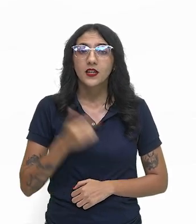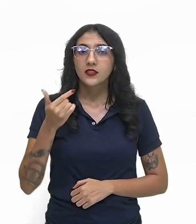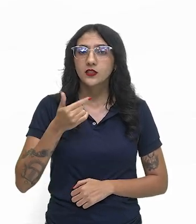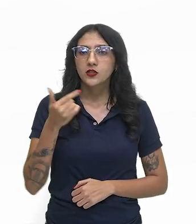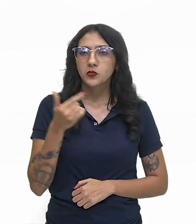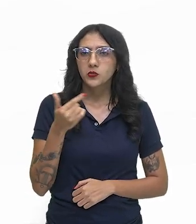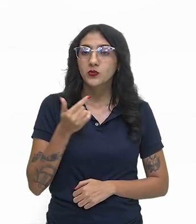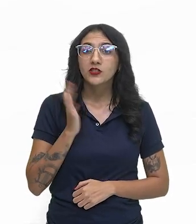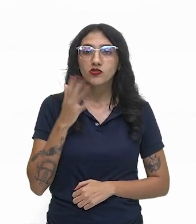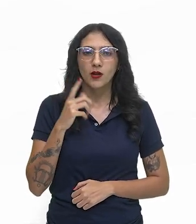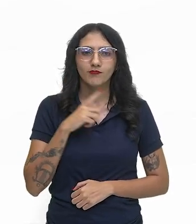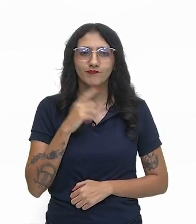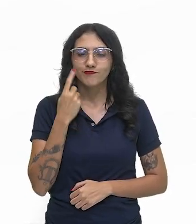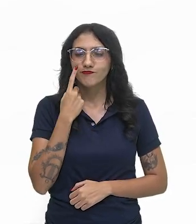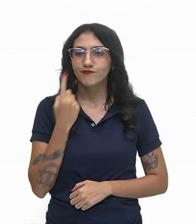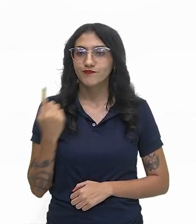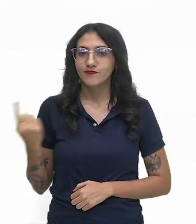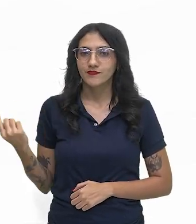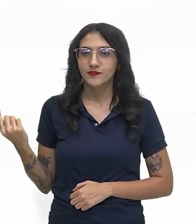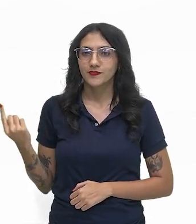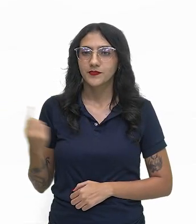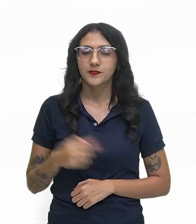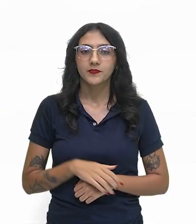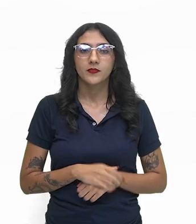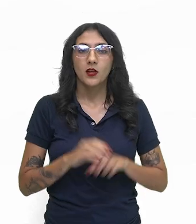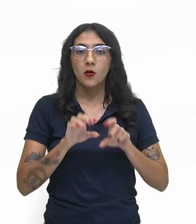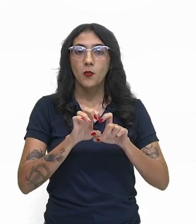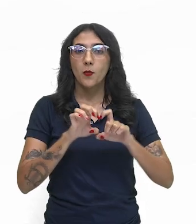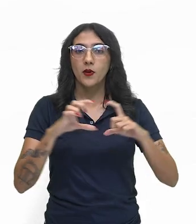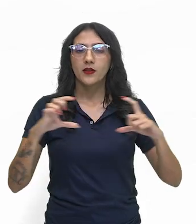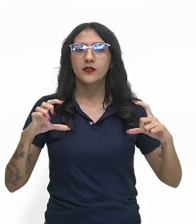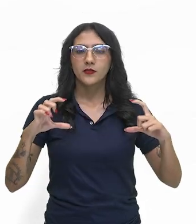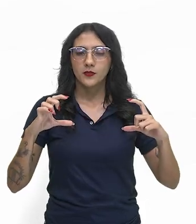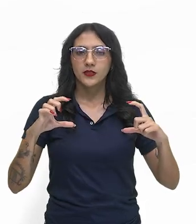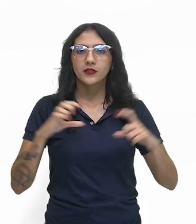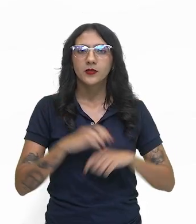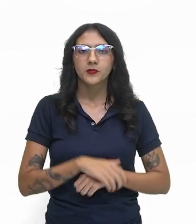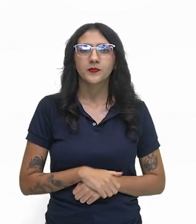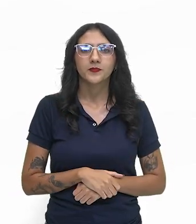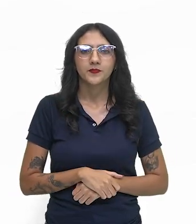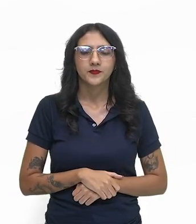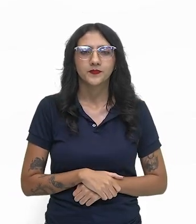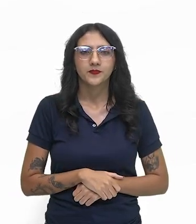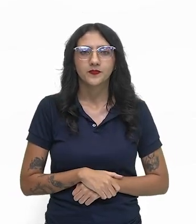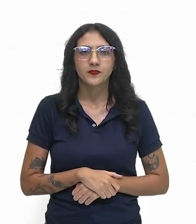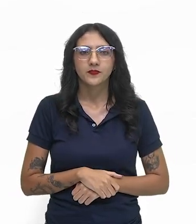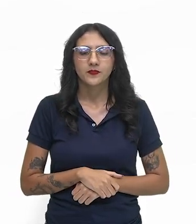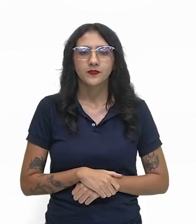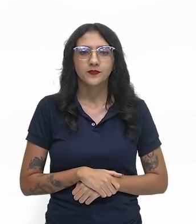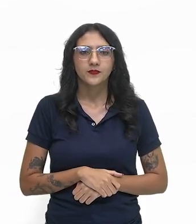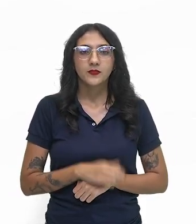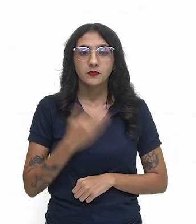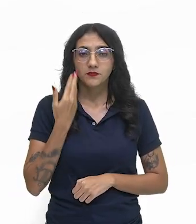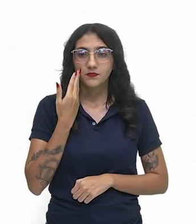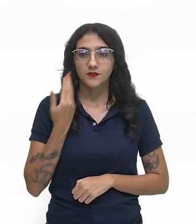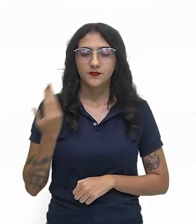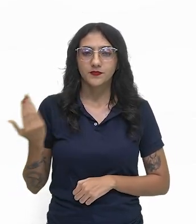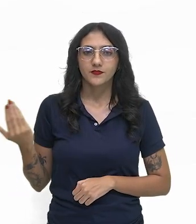uma expressão. Olha só, essa lei, ela é apresentada com